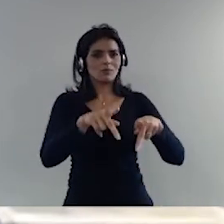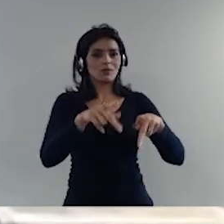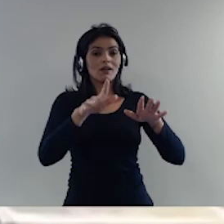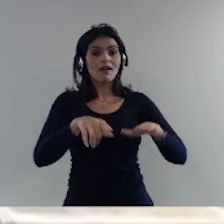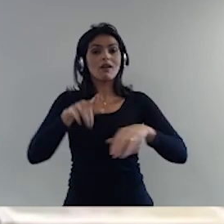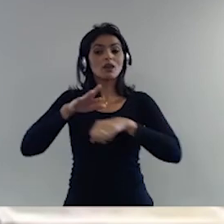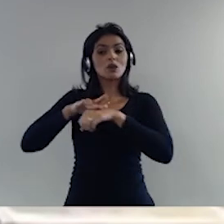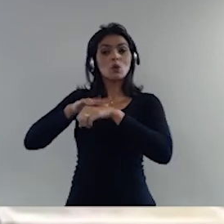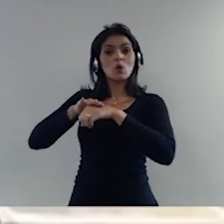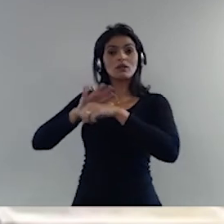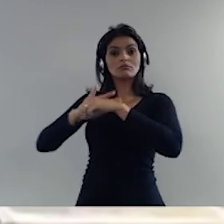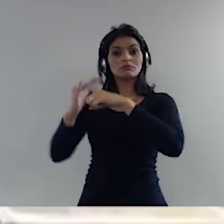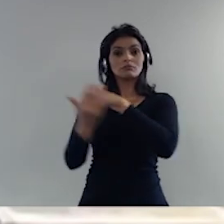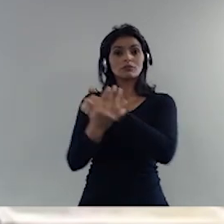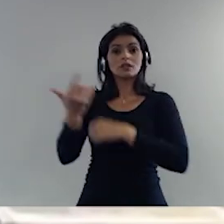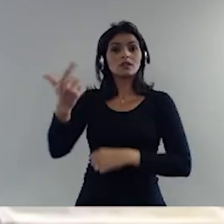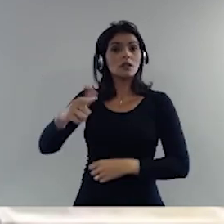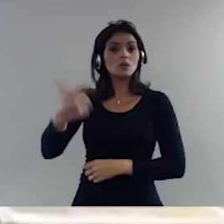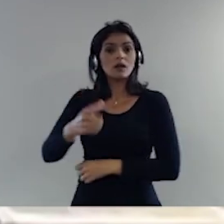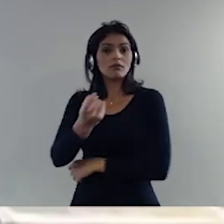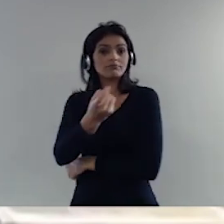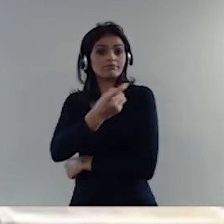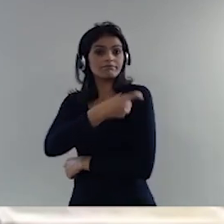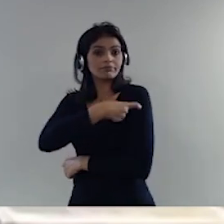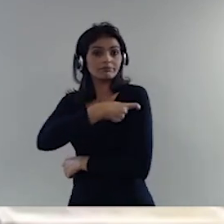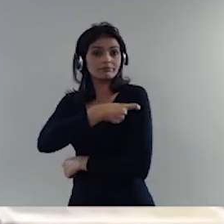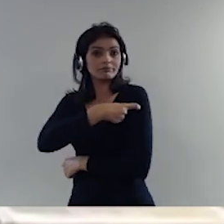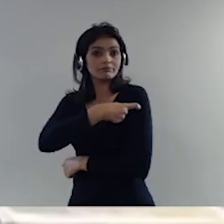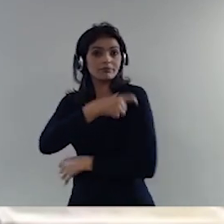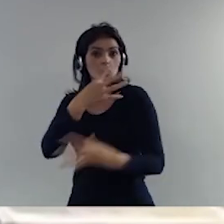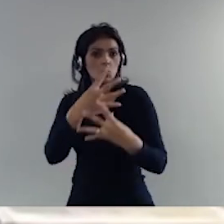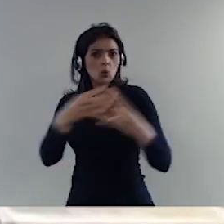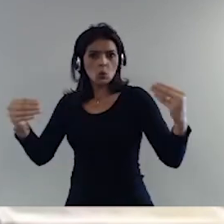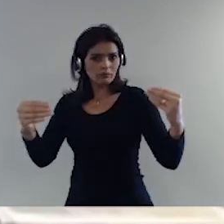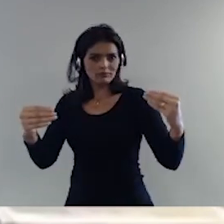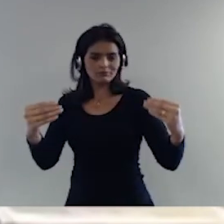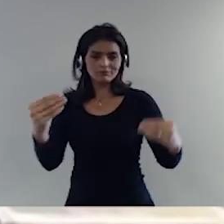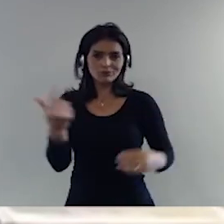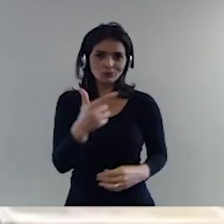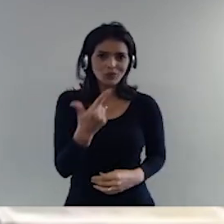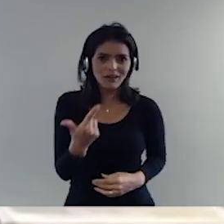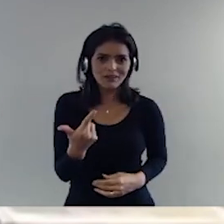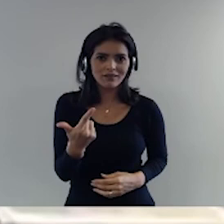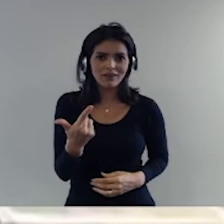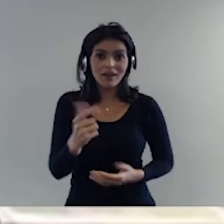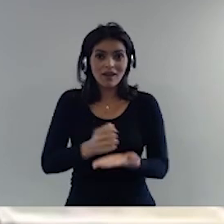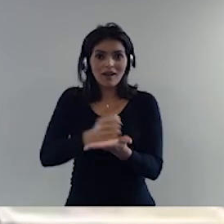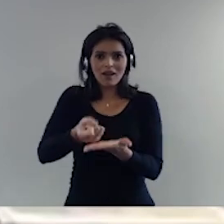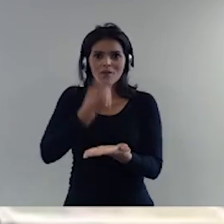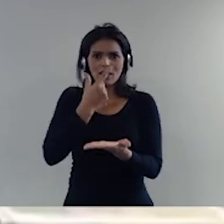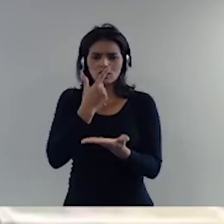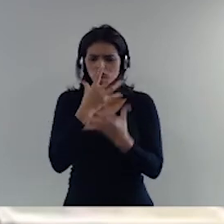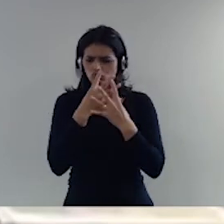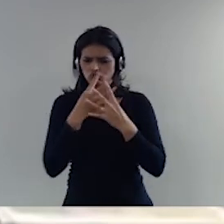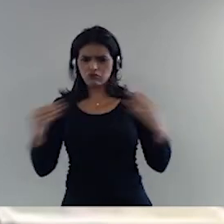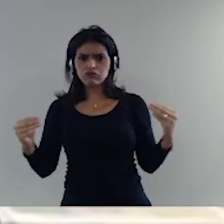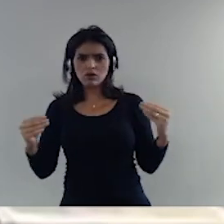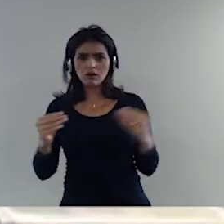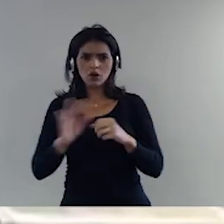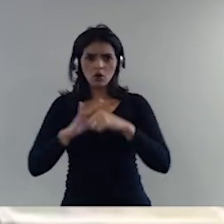de uma doença para a qual não existe ainda um remédio eficiente, não existe uma vacina